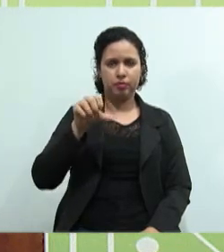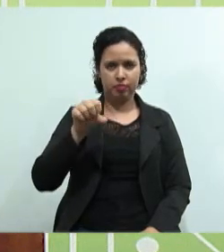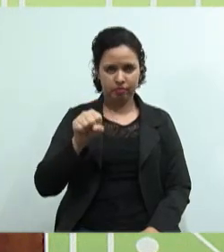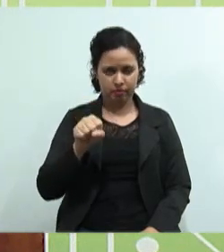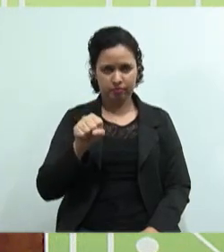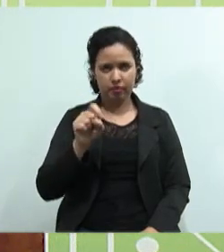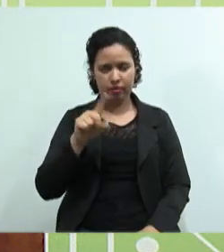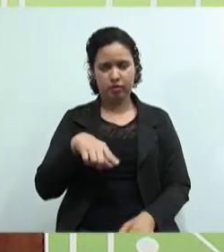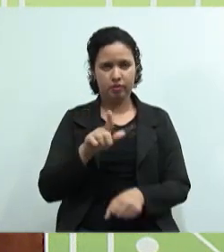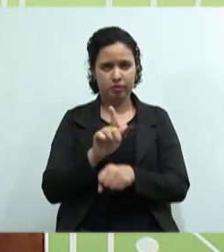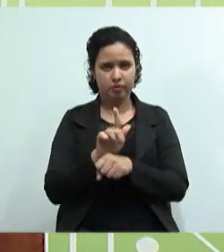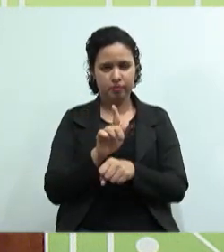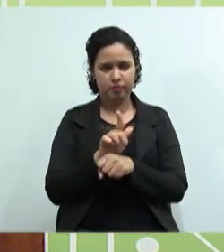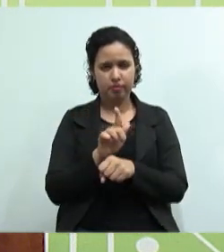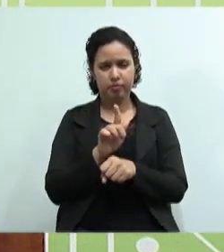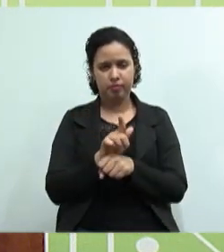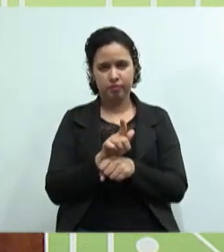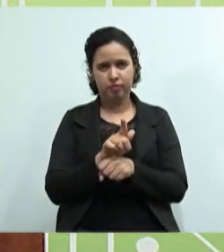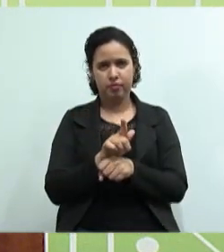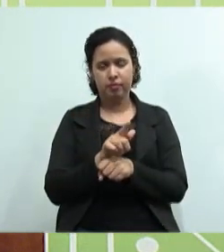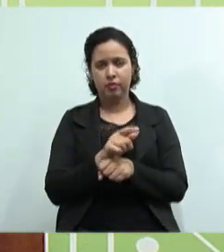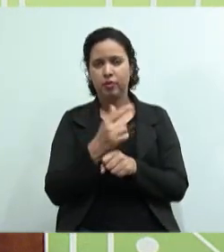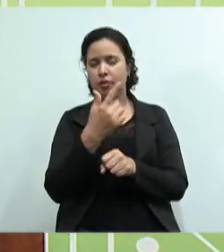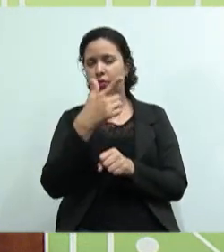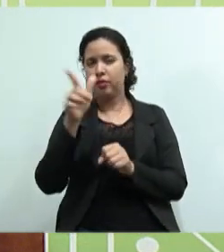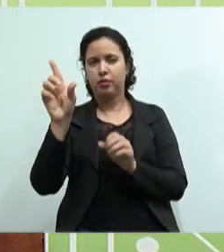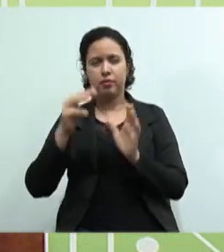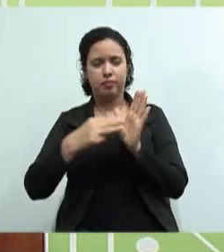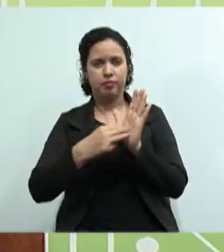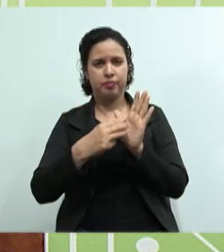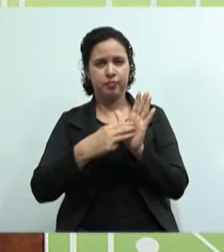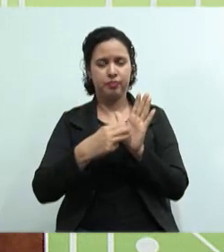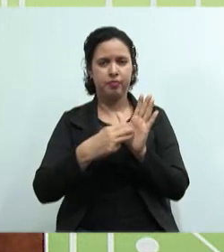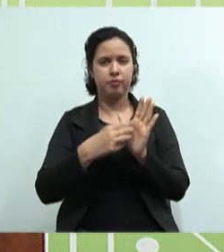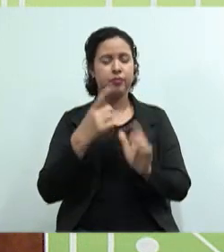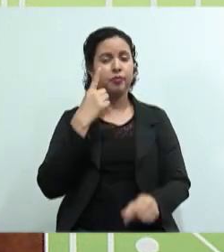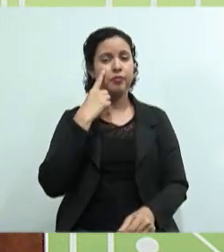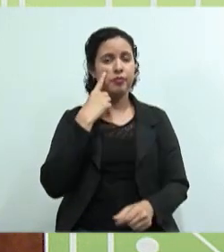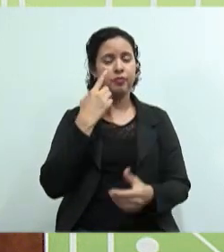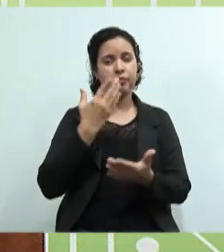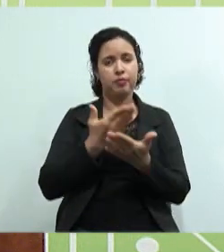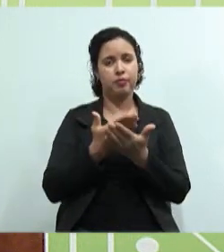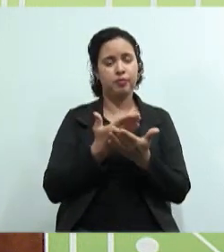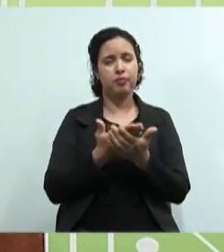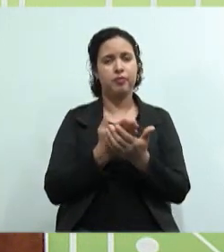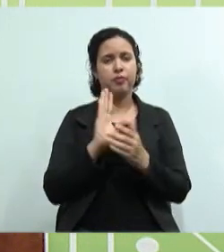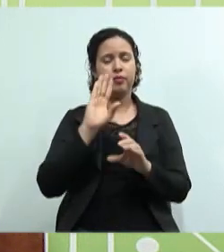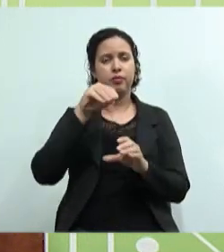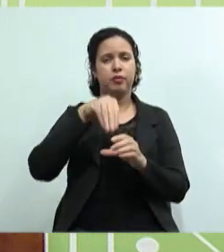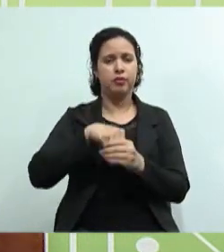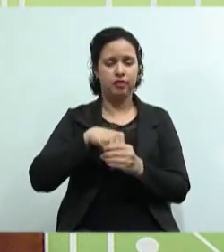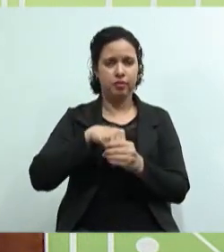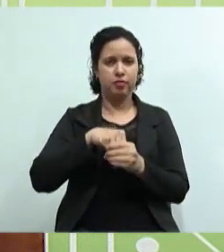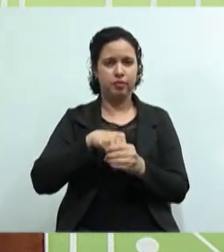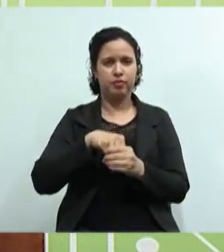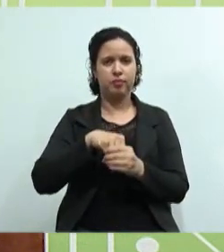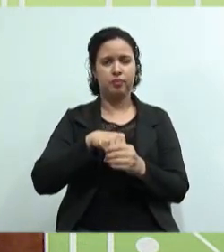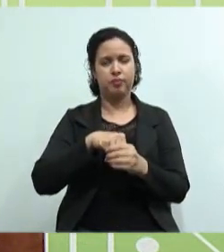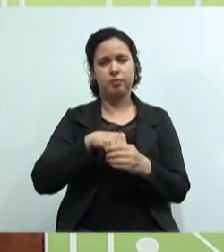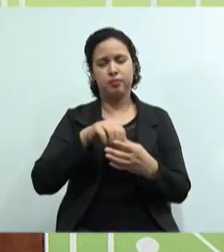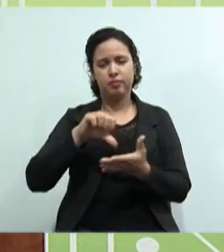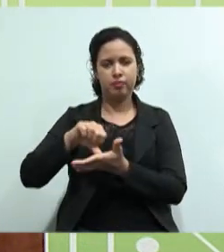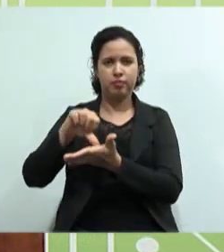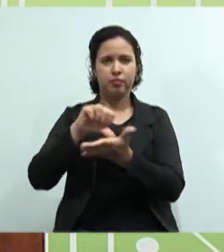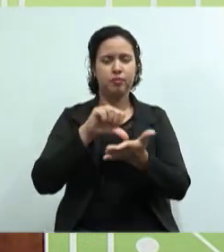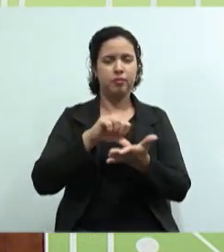média ponderada móvel, que é outra metodologia, é utilizada em órgãos públicos. Então, essas 3 metodologias, cada uma tem